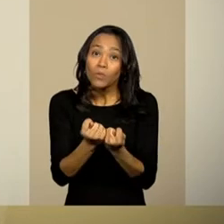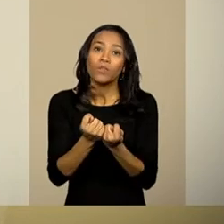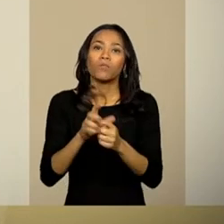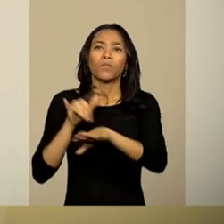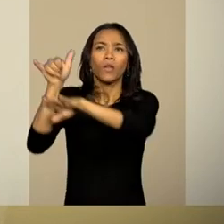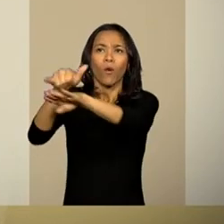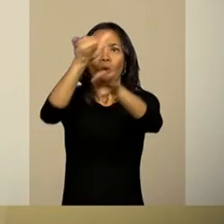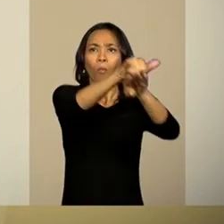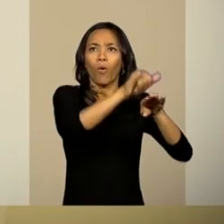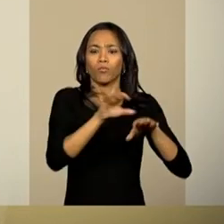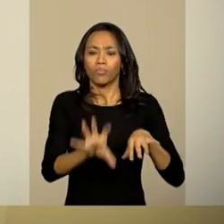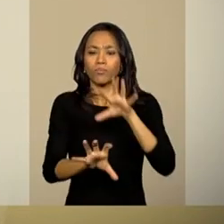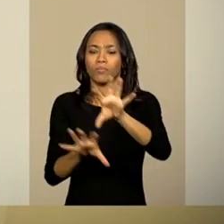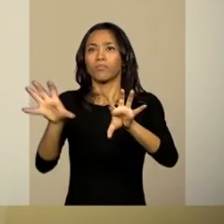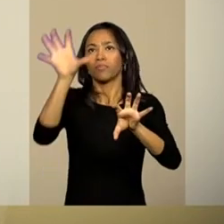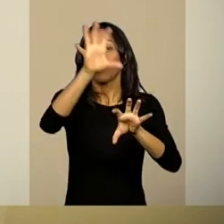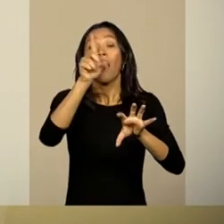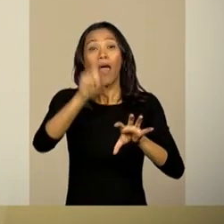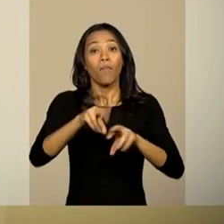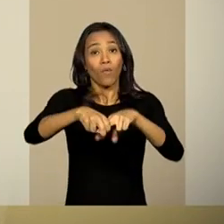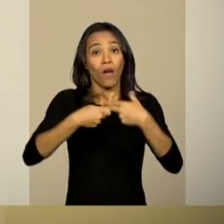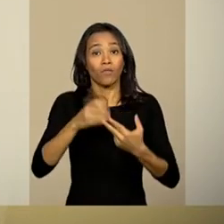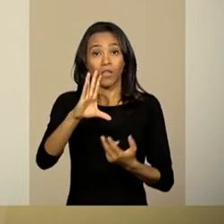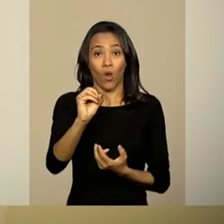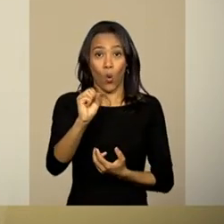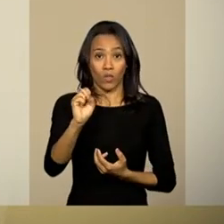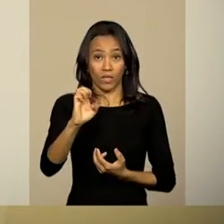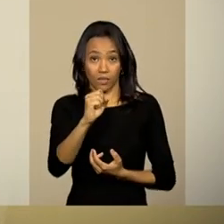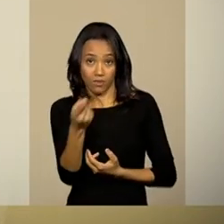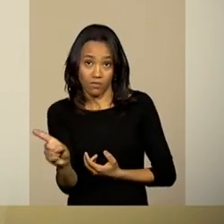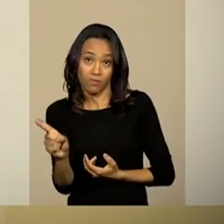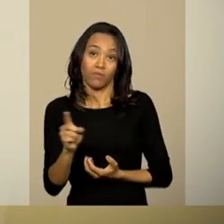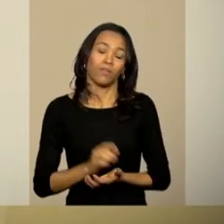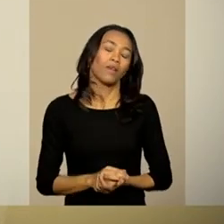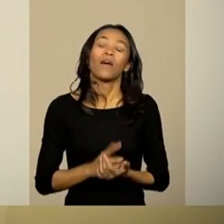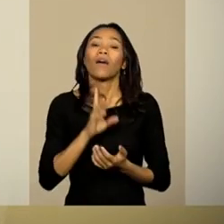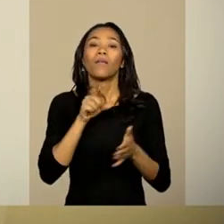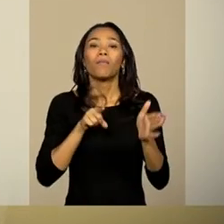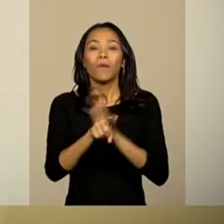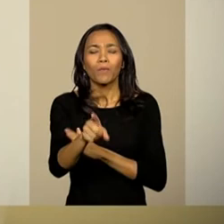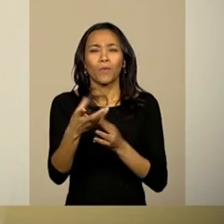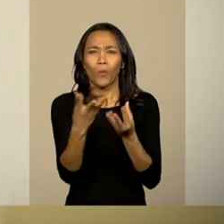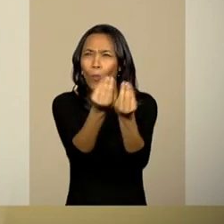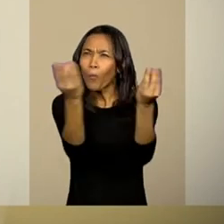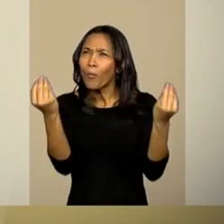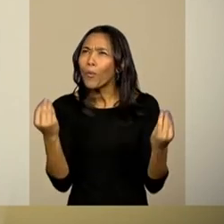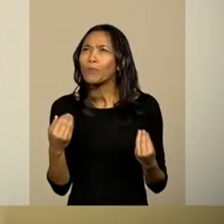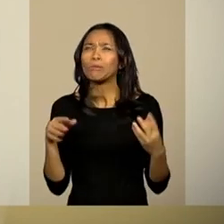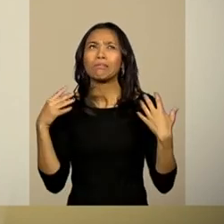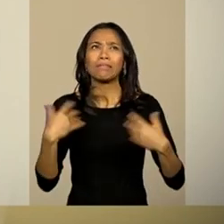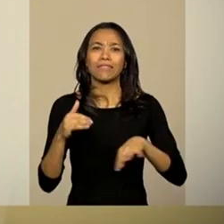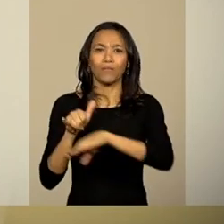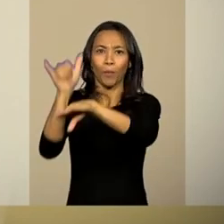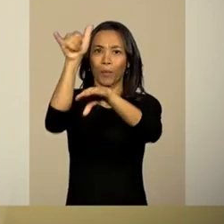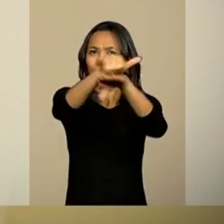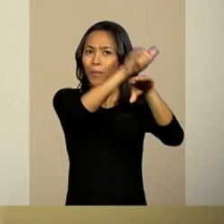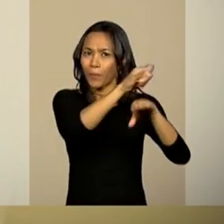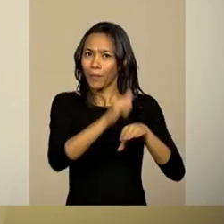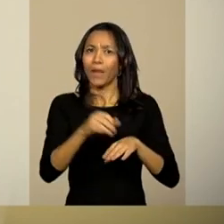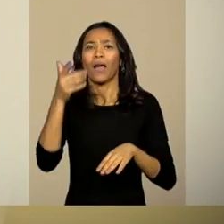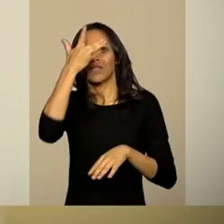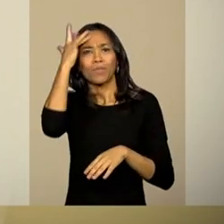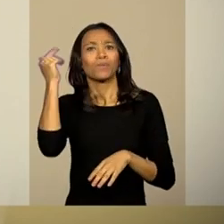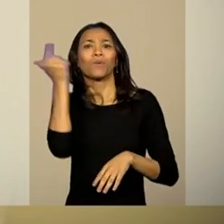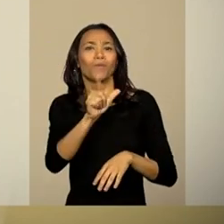regionais vêm das concessões dos grandes aeroportos. Com muitos e modernos aeroportos, presidenta, não só o passageiro ganha, mas também